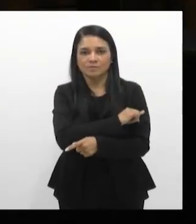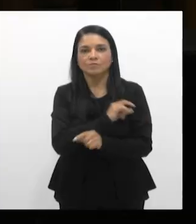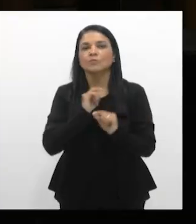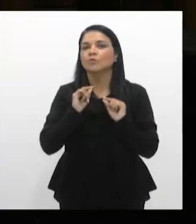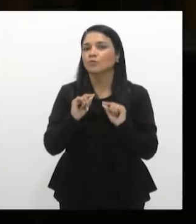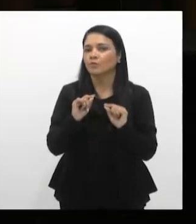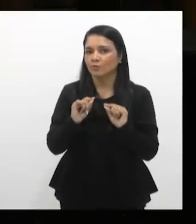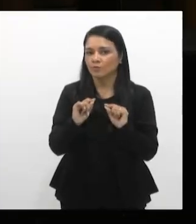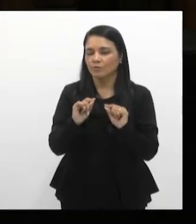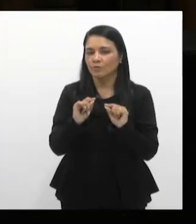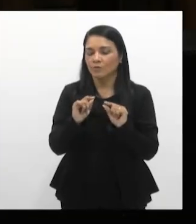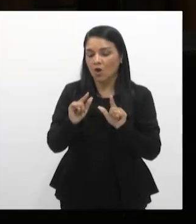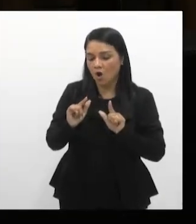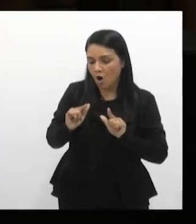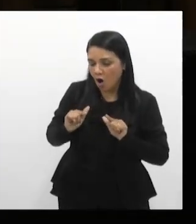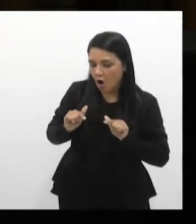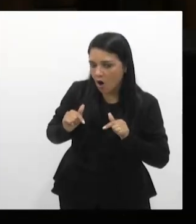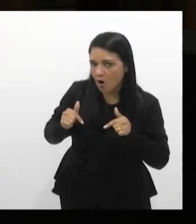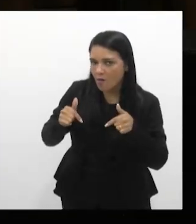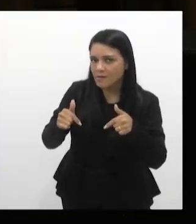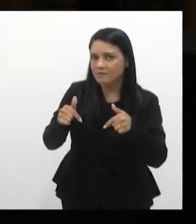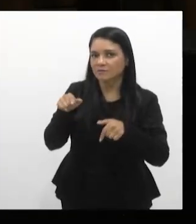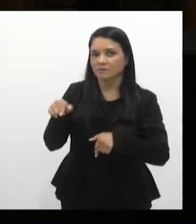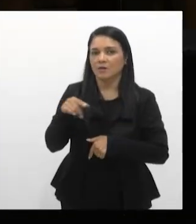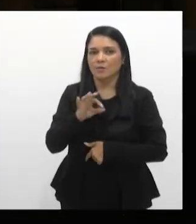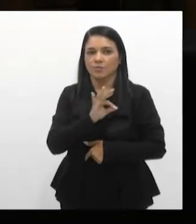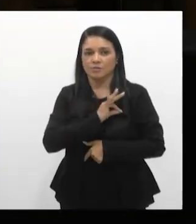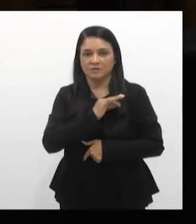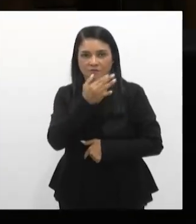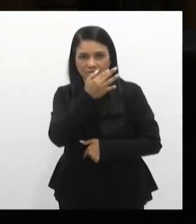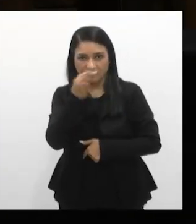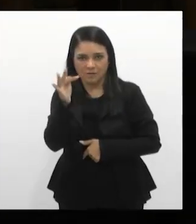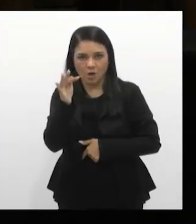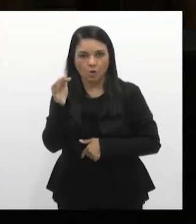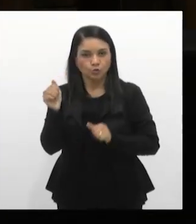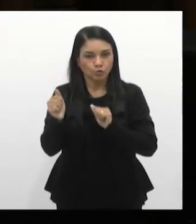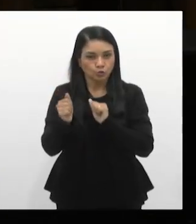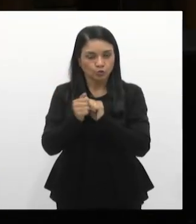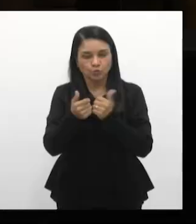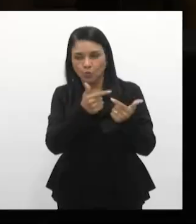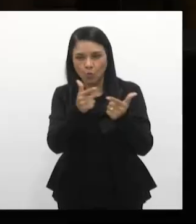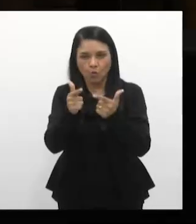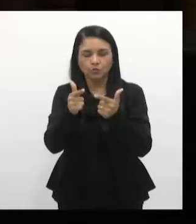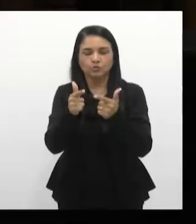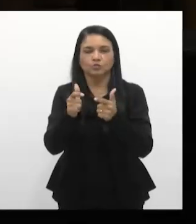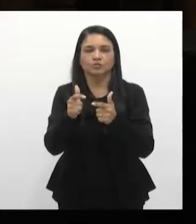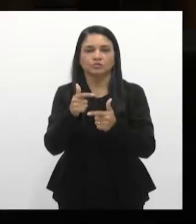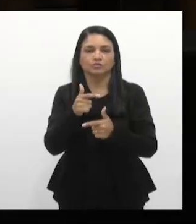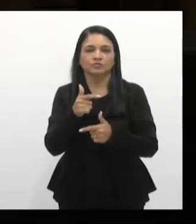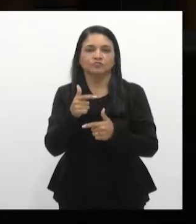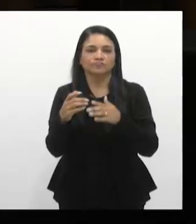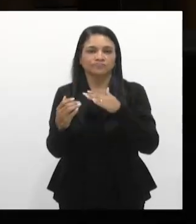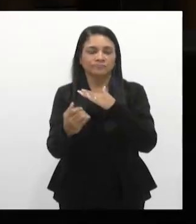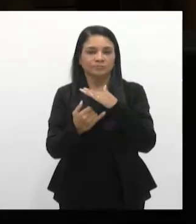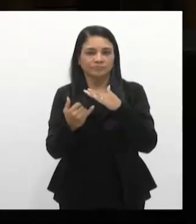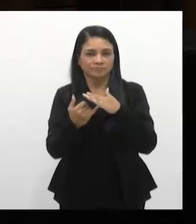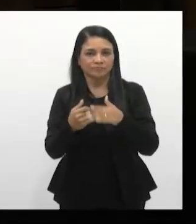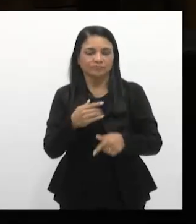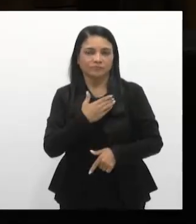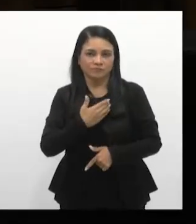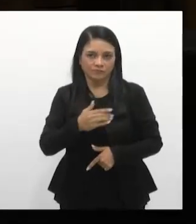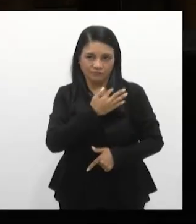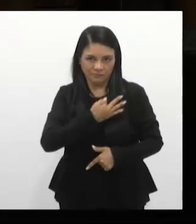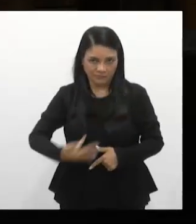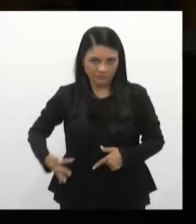e essa operação da Polícia Federal, junto com outros órgãos federais, nos chama a atenção para a necessidade de